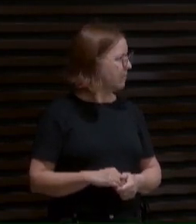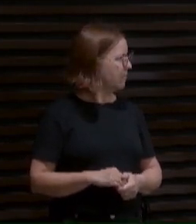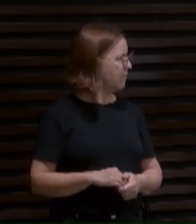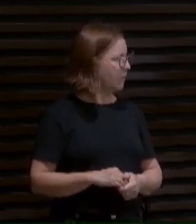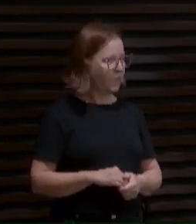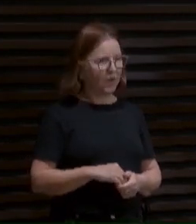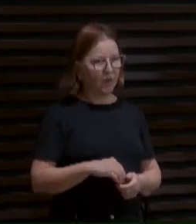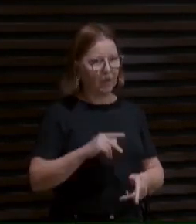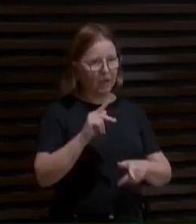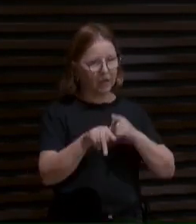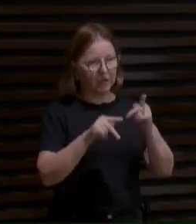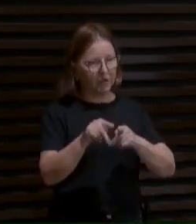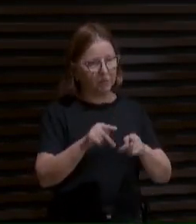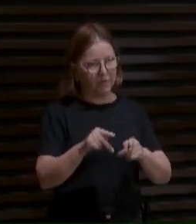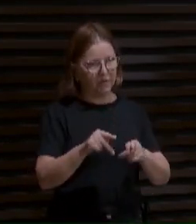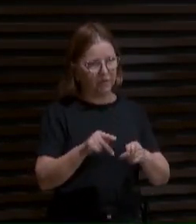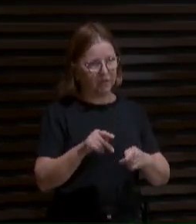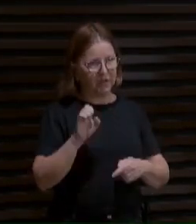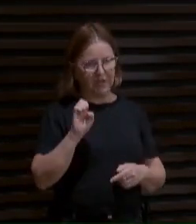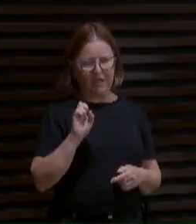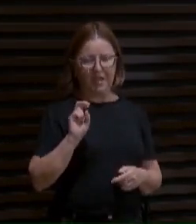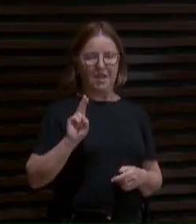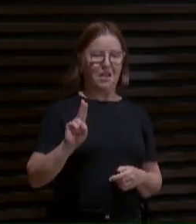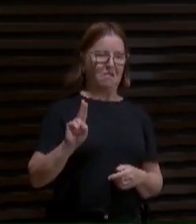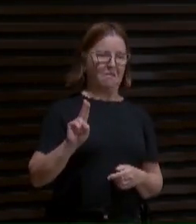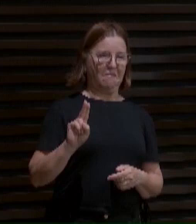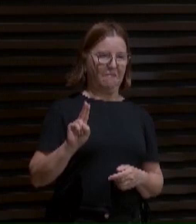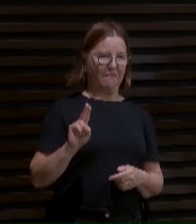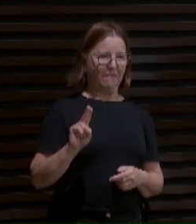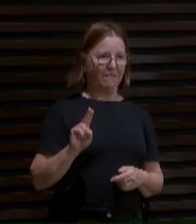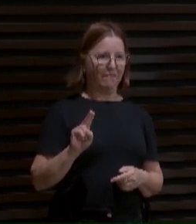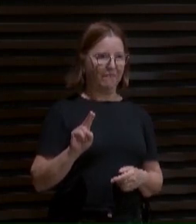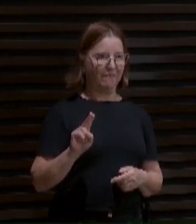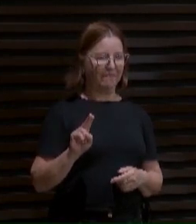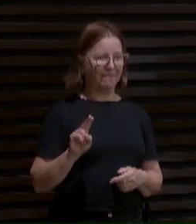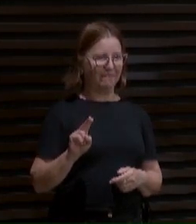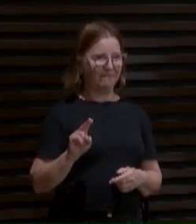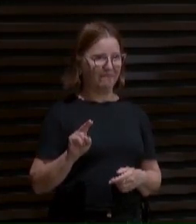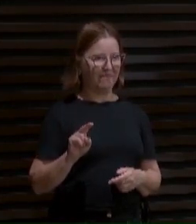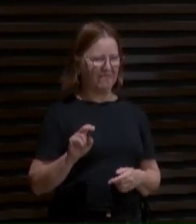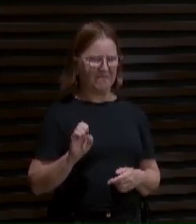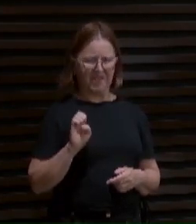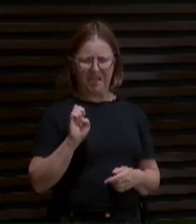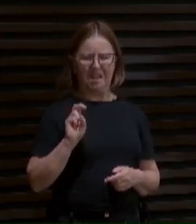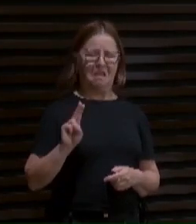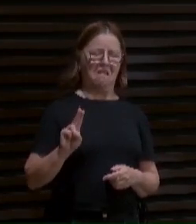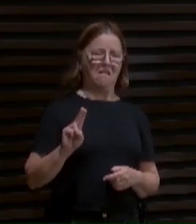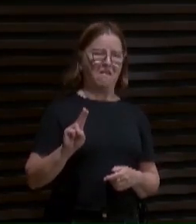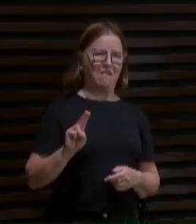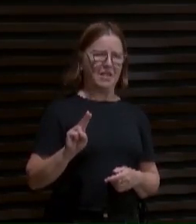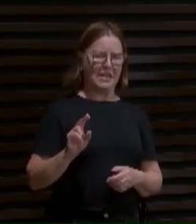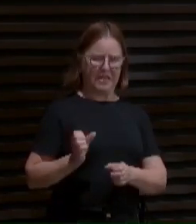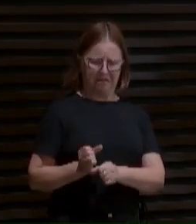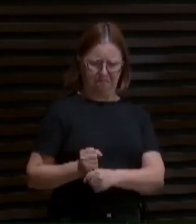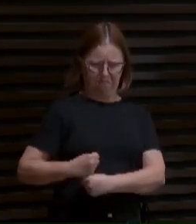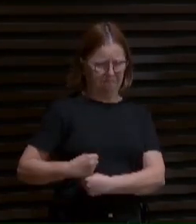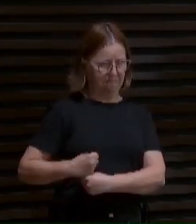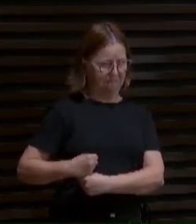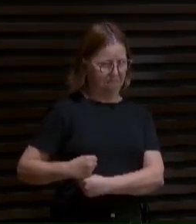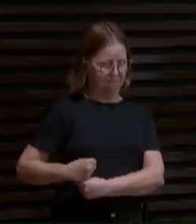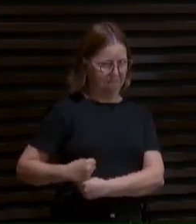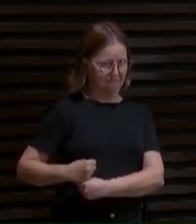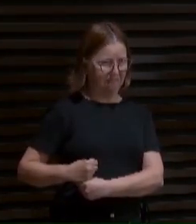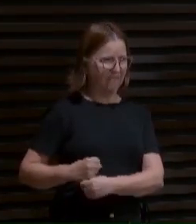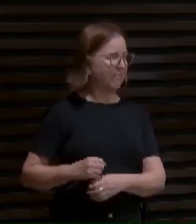Os homens serão egoístas. Essa palavra só aparece aqui. Egoístas, avarentos,